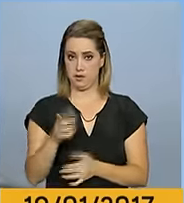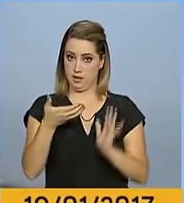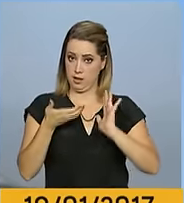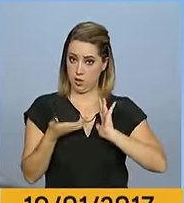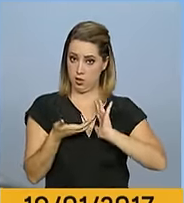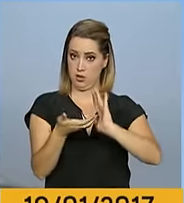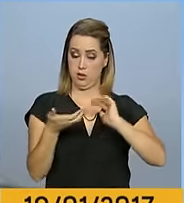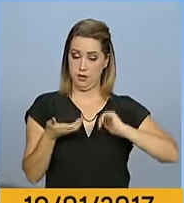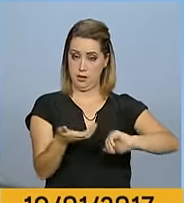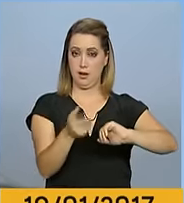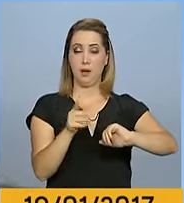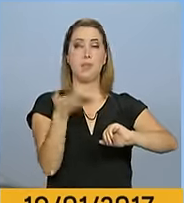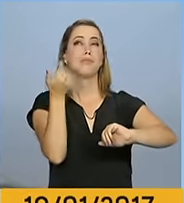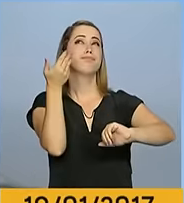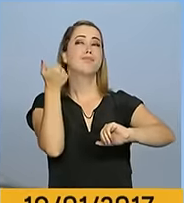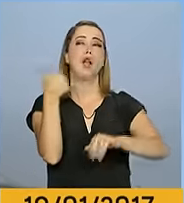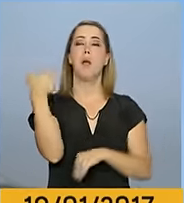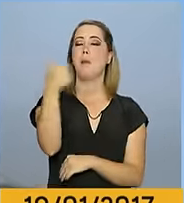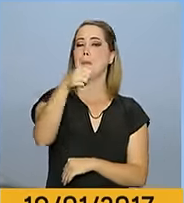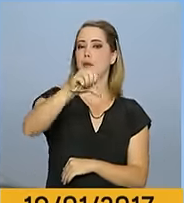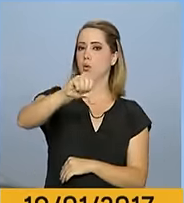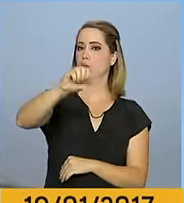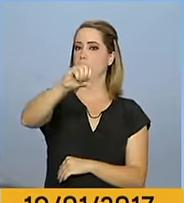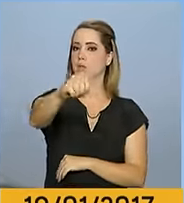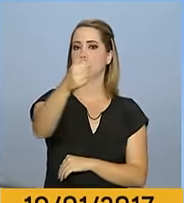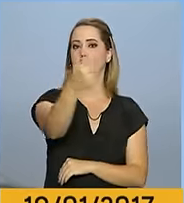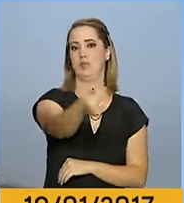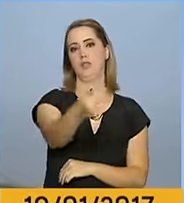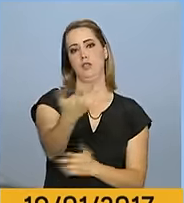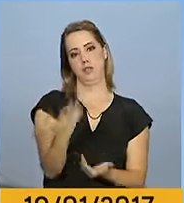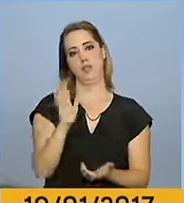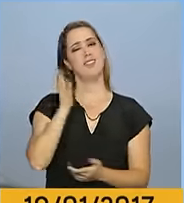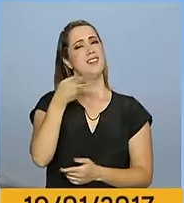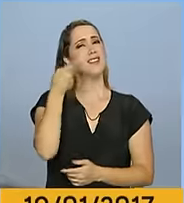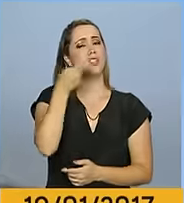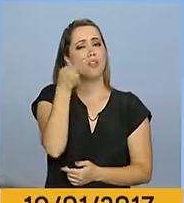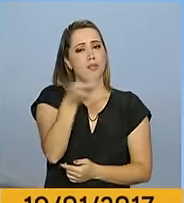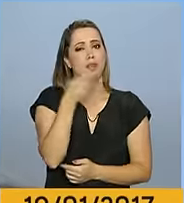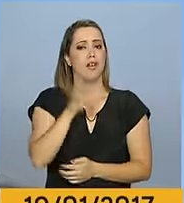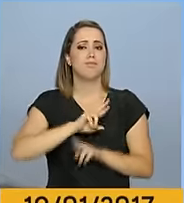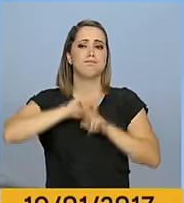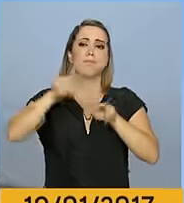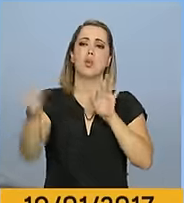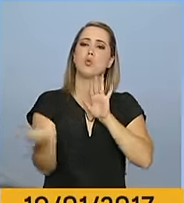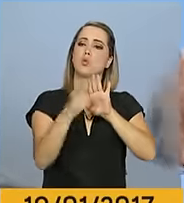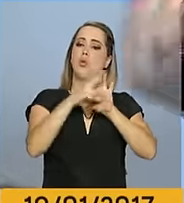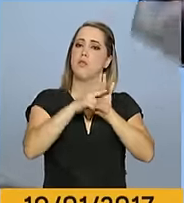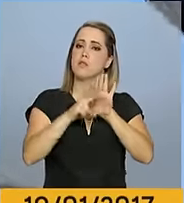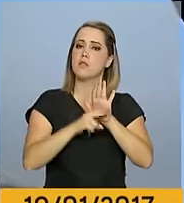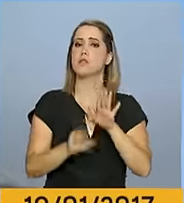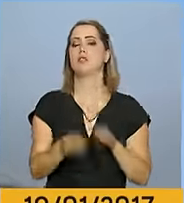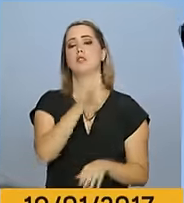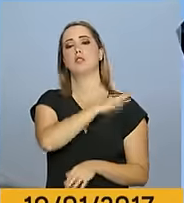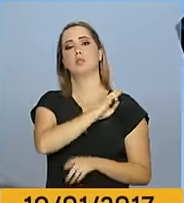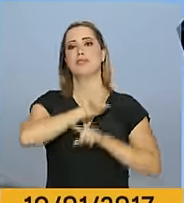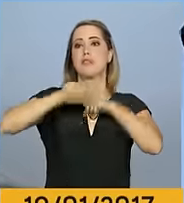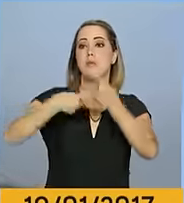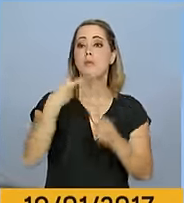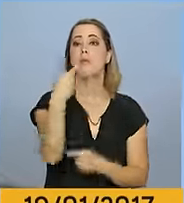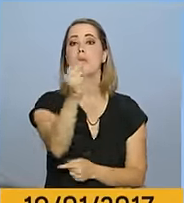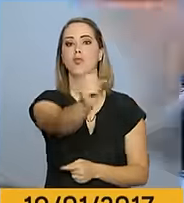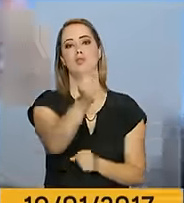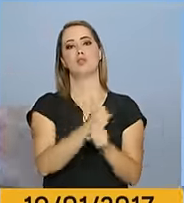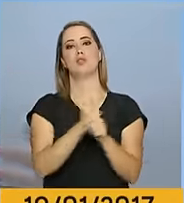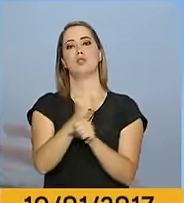em 1997. E já se falava na chamada reforma do ensino médio. Passou-se um período de 20 anos